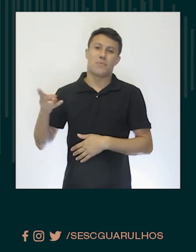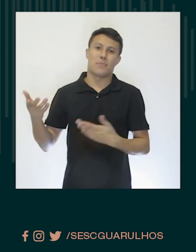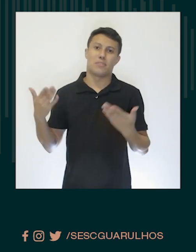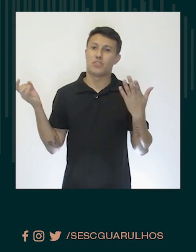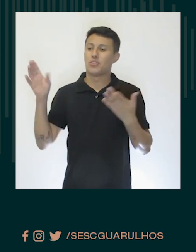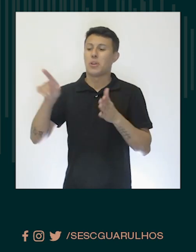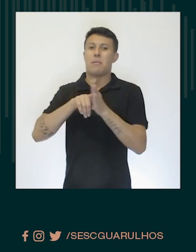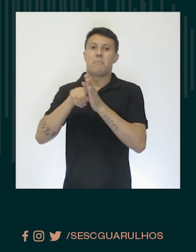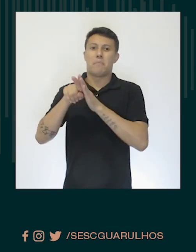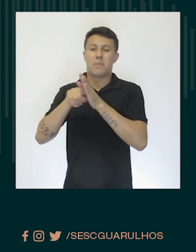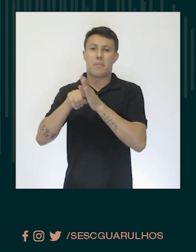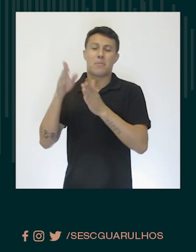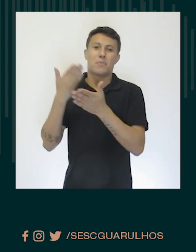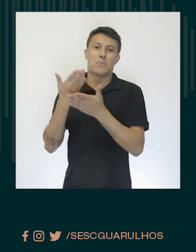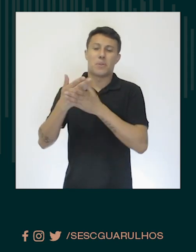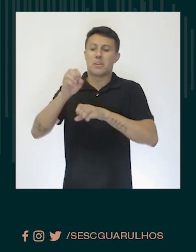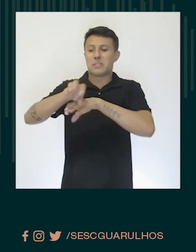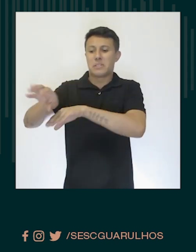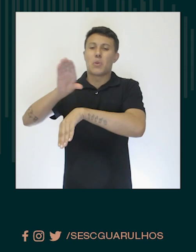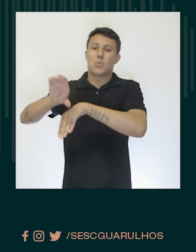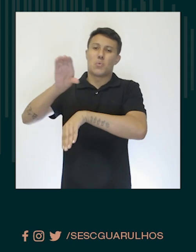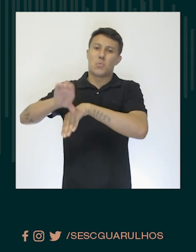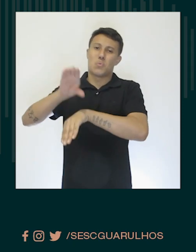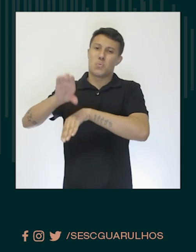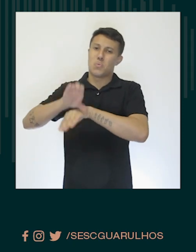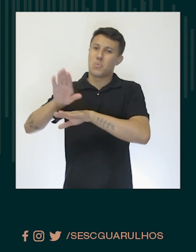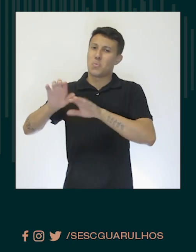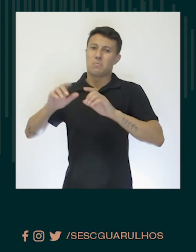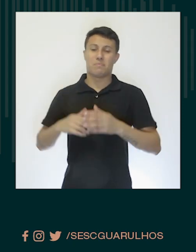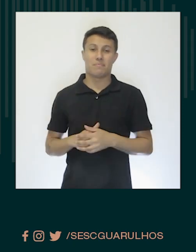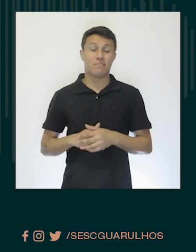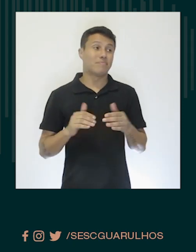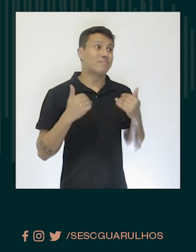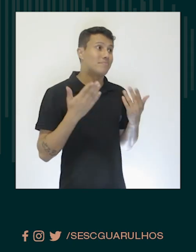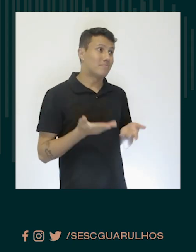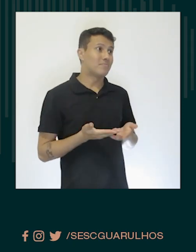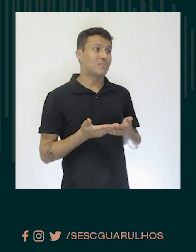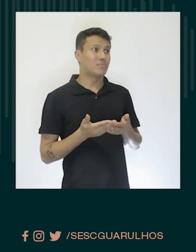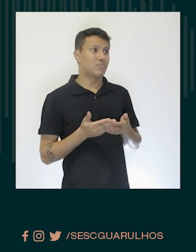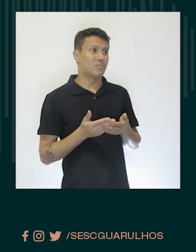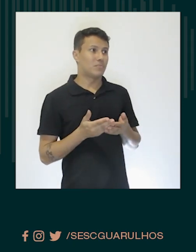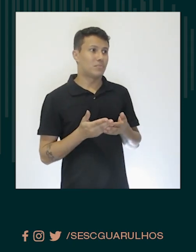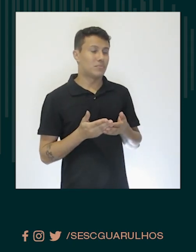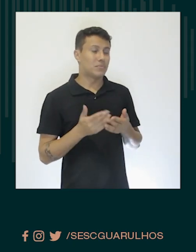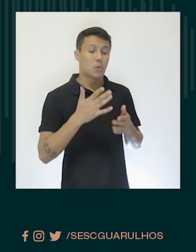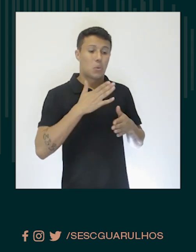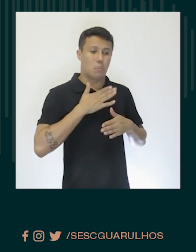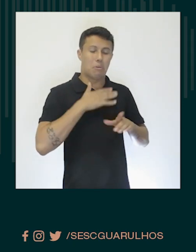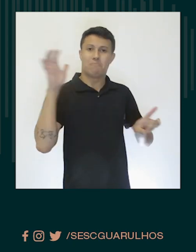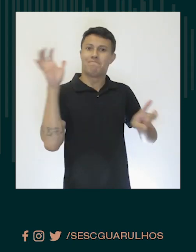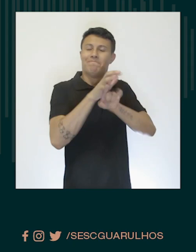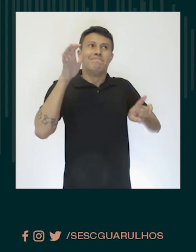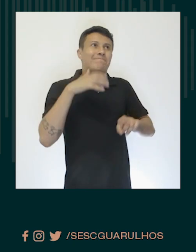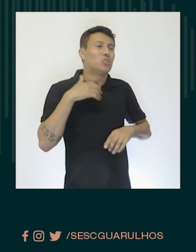continuei dando andamento só na pesquisa mesmo, no curso de fotografia. Pô, no meu cotidiano